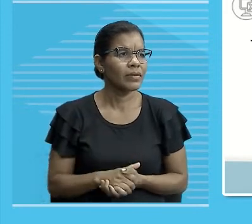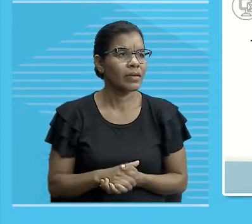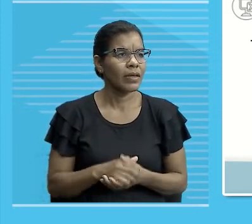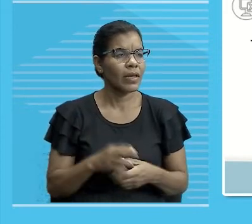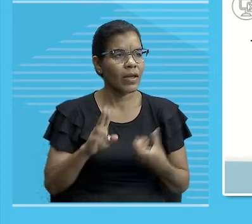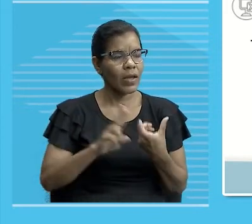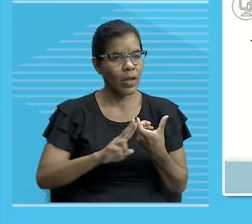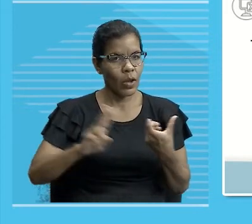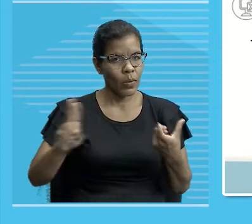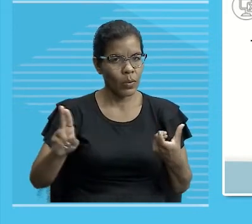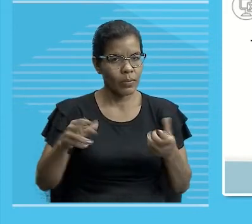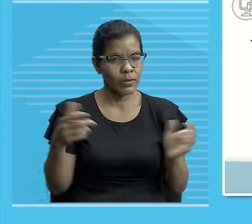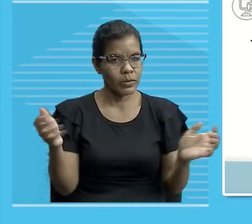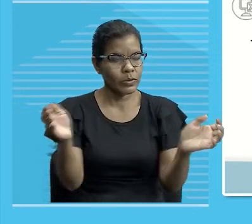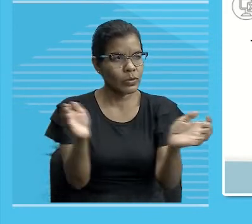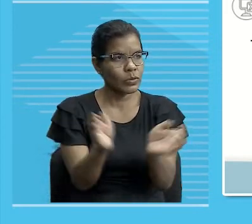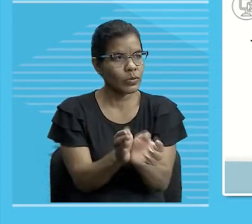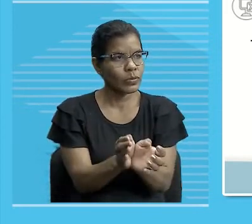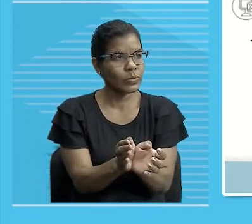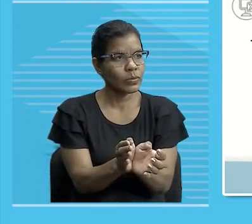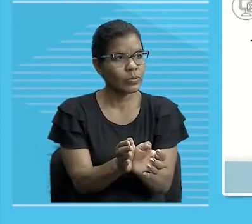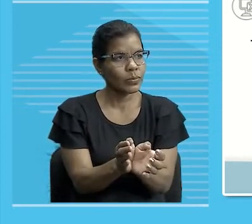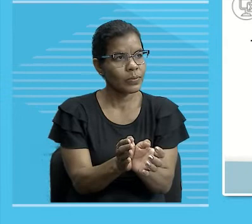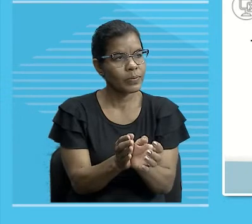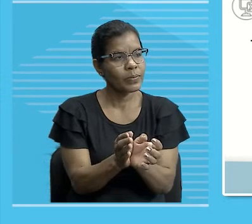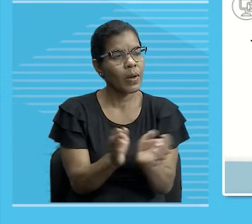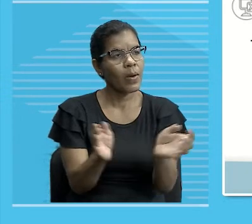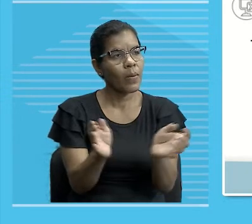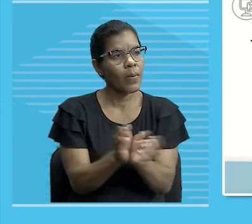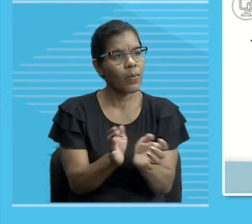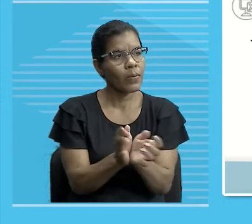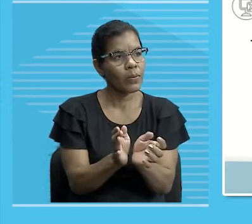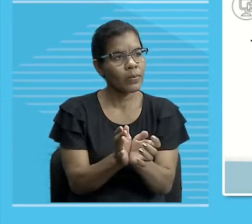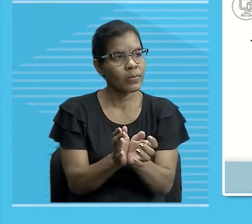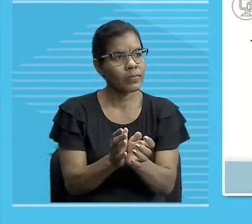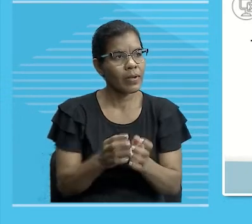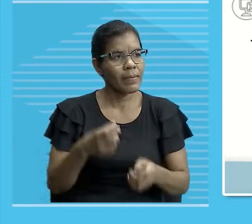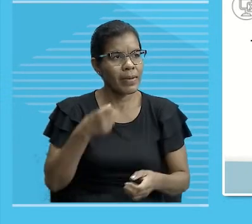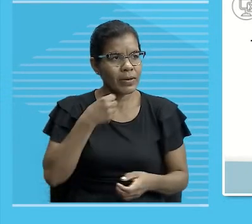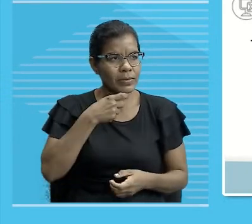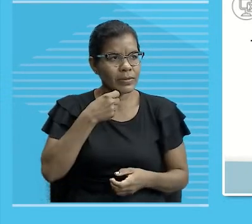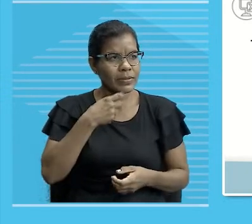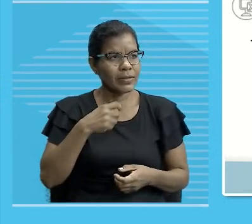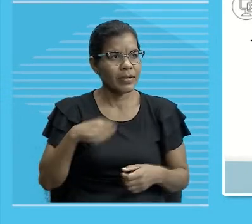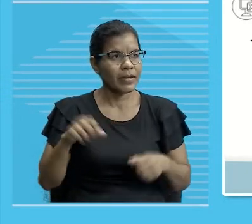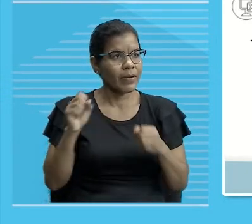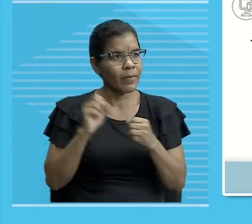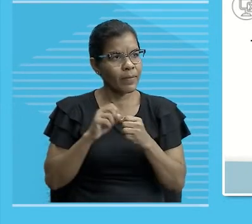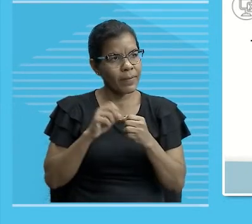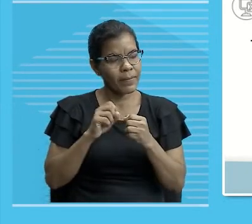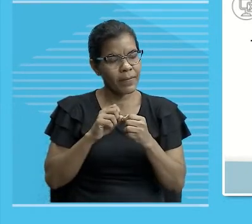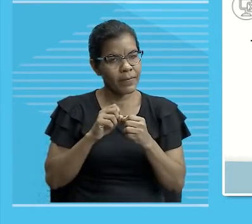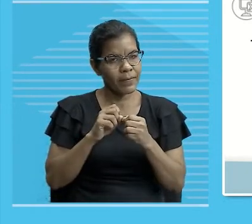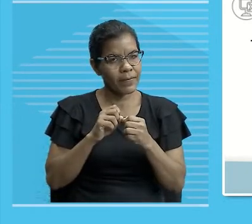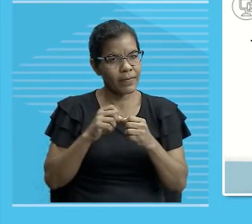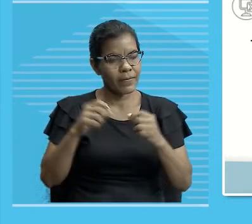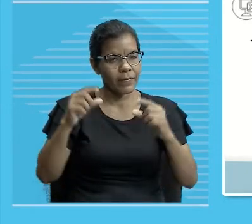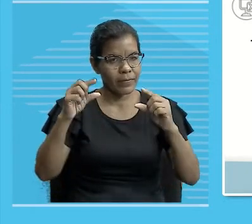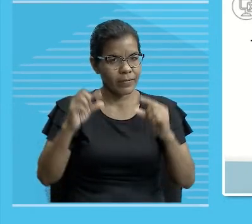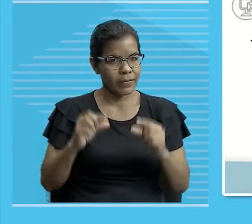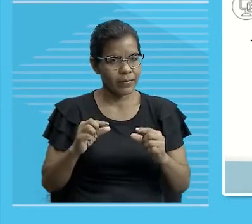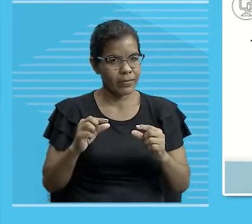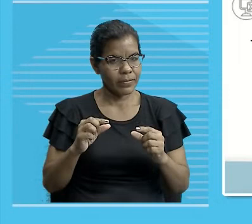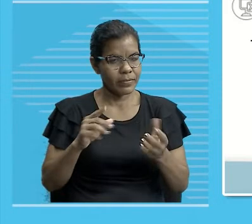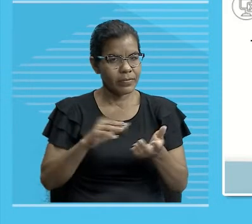aí. É um nome dado a um grupo de fármacos que provoca